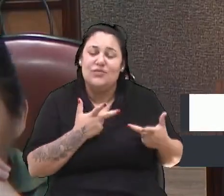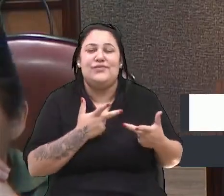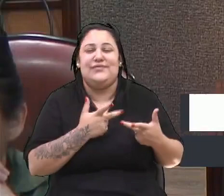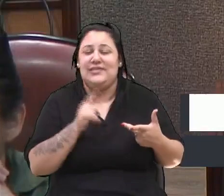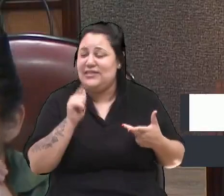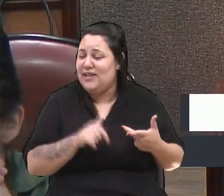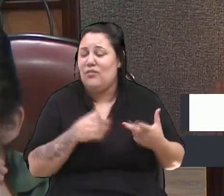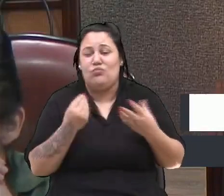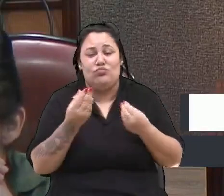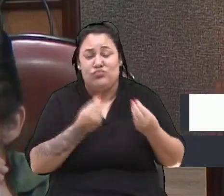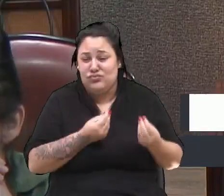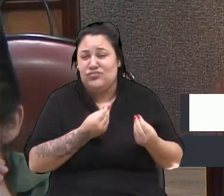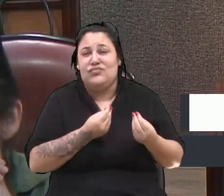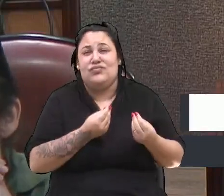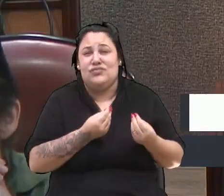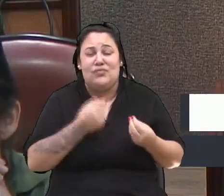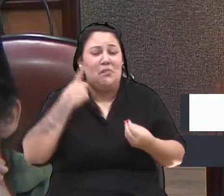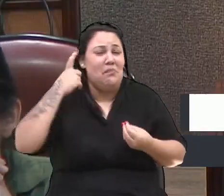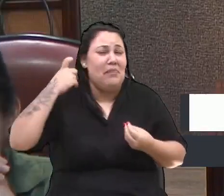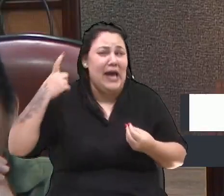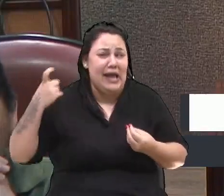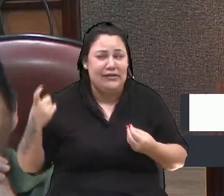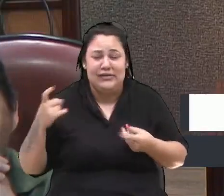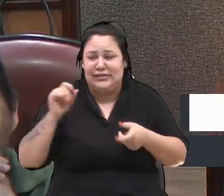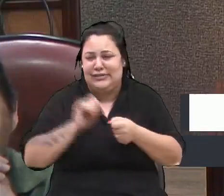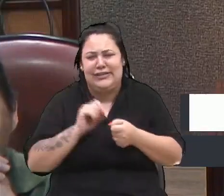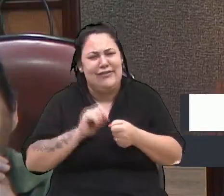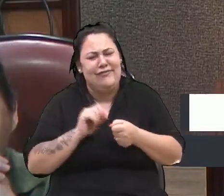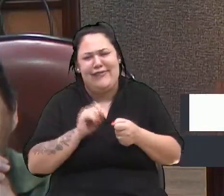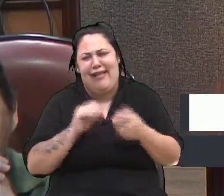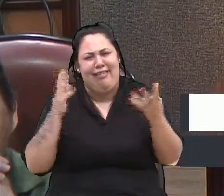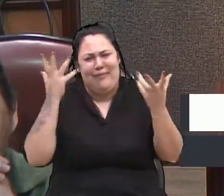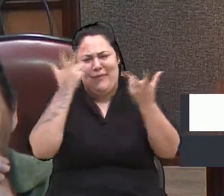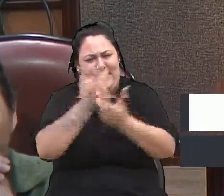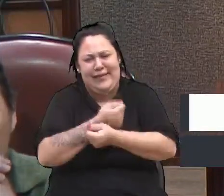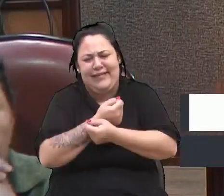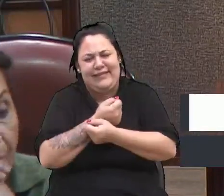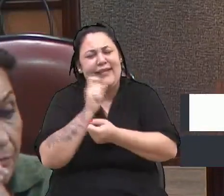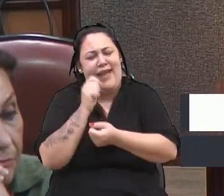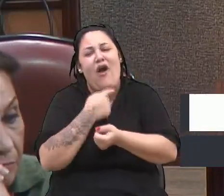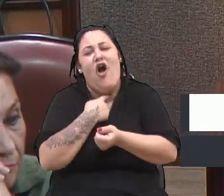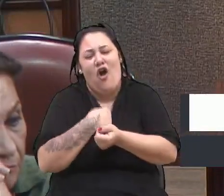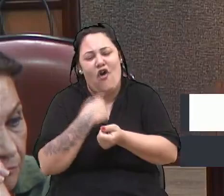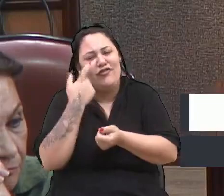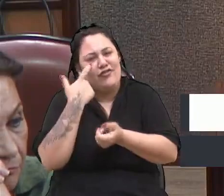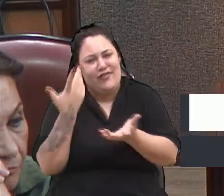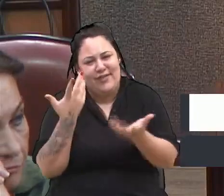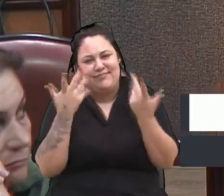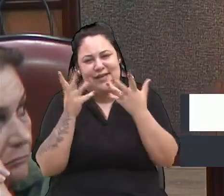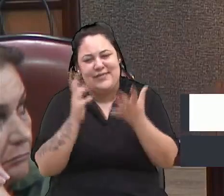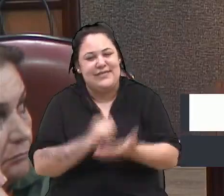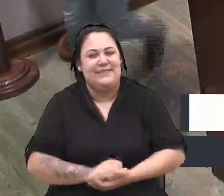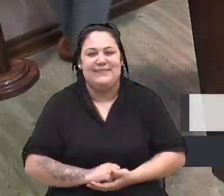extremamente barulhentos e não fazem aquele espetáculo bonito, que é o que a gente de fato gosta de ver. Parabéns.